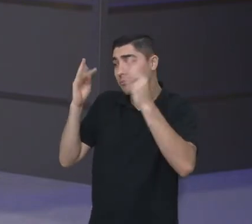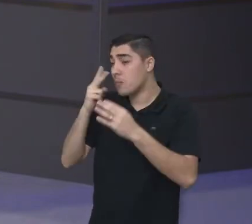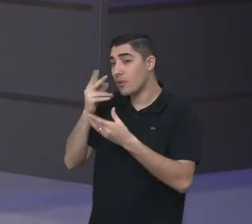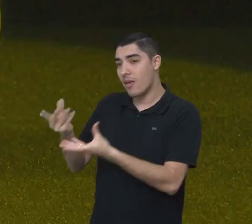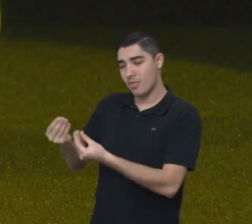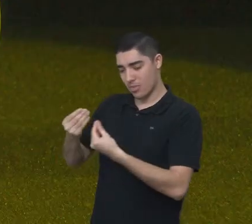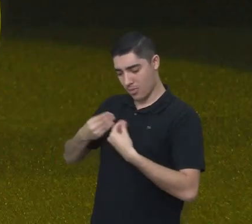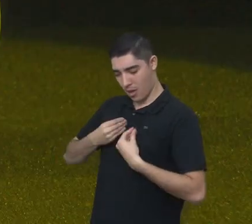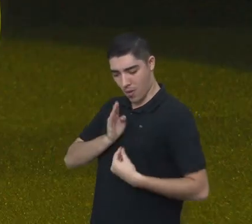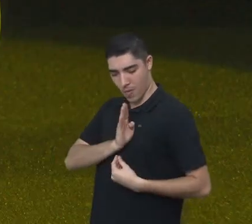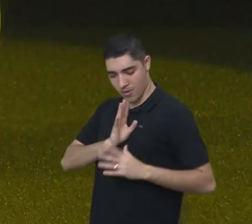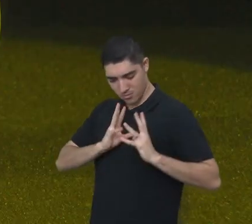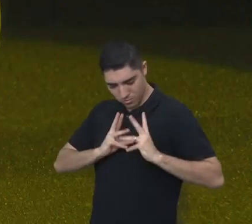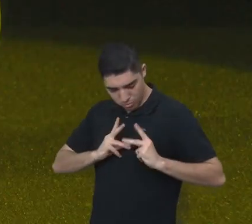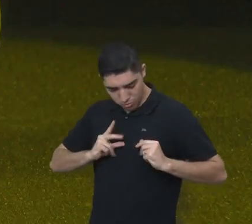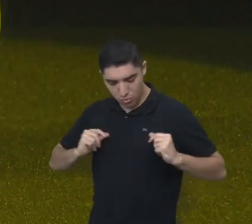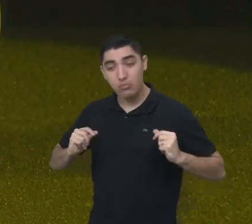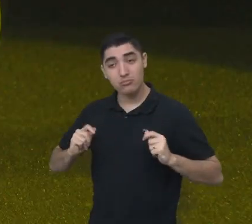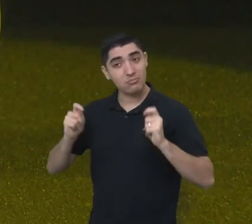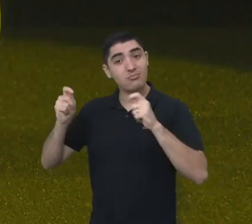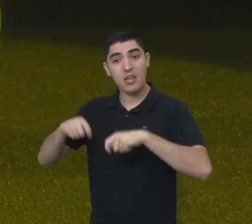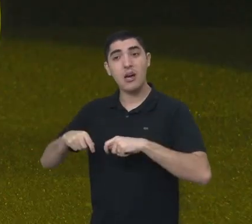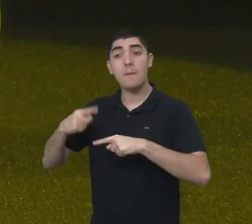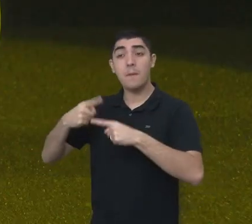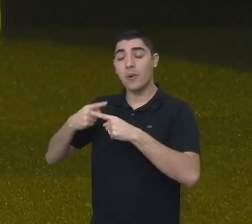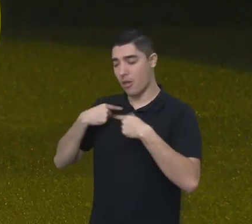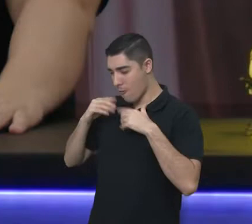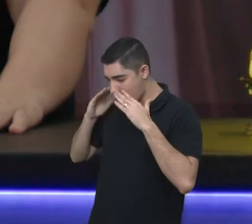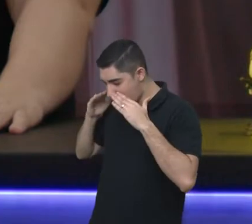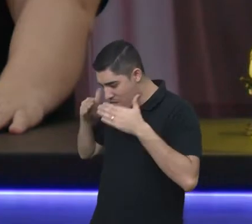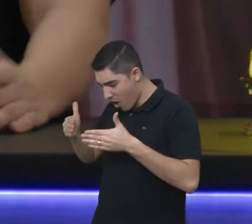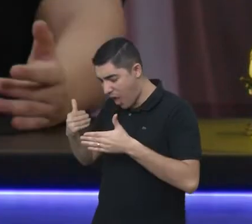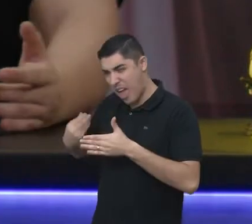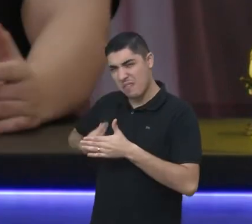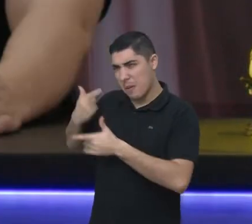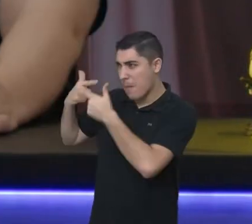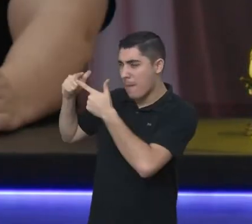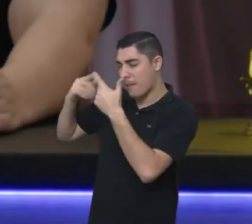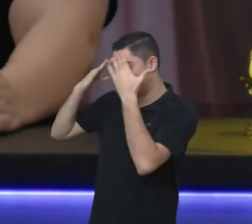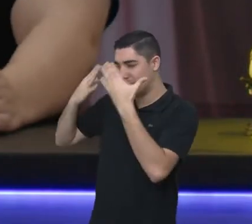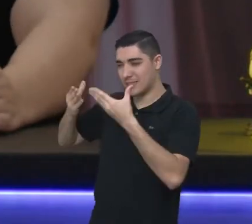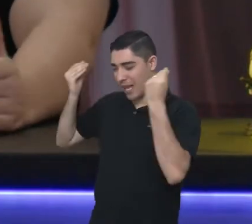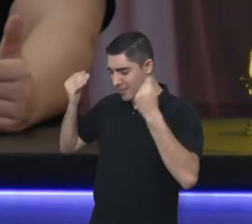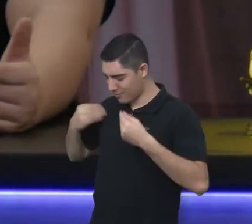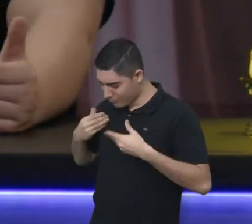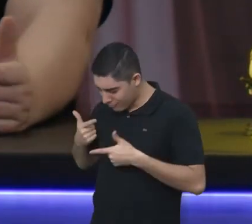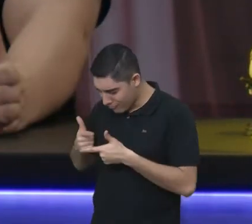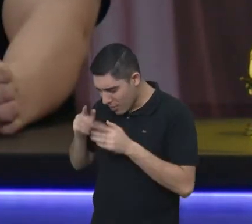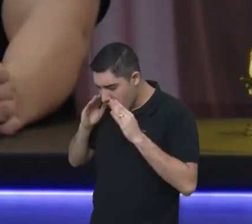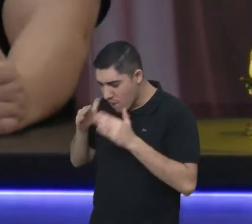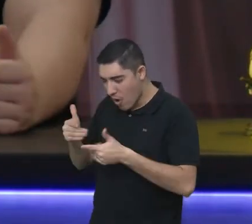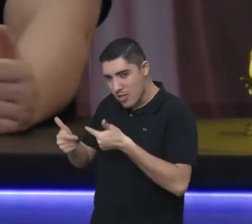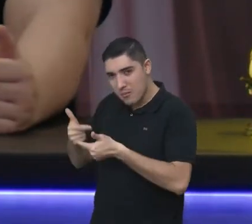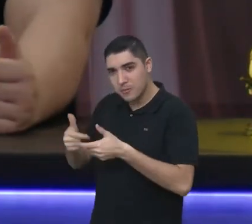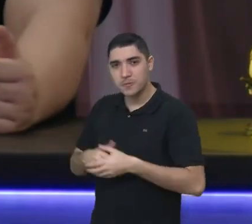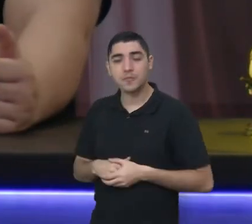criando, pintando, você está no seu mundinho lá, você esquece da tua vida. Chega a ser medicinal o lance da arte, da emoção,